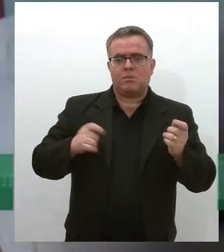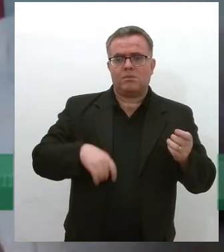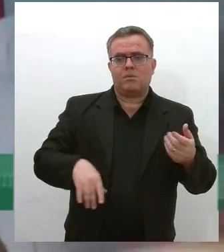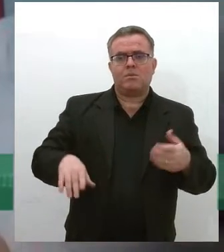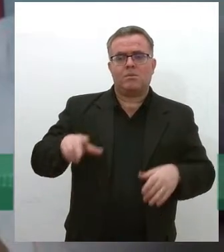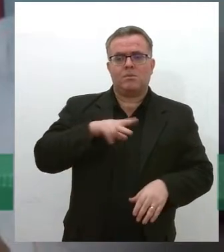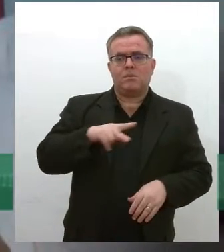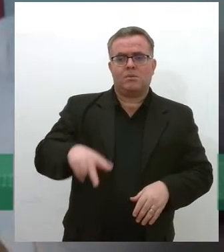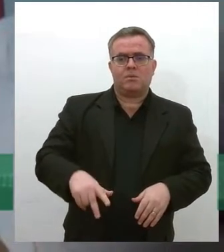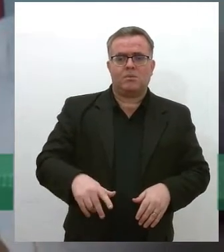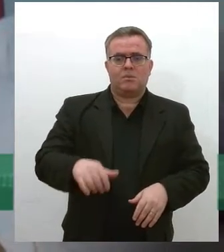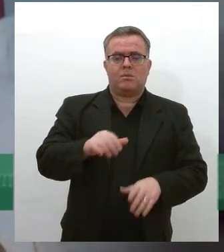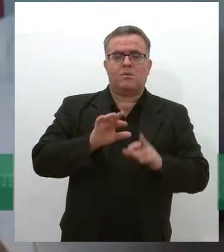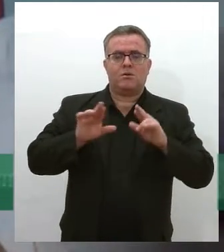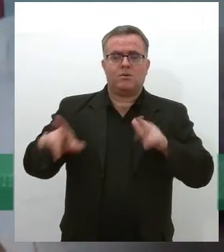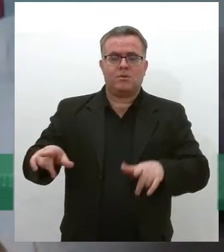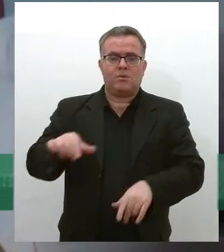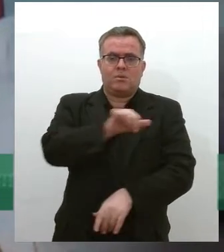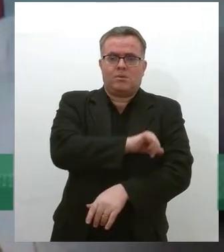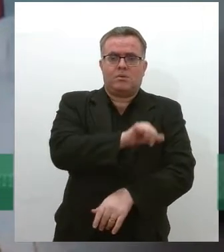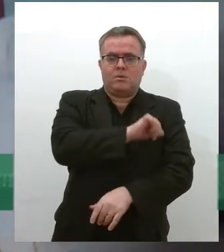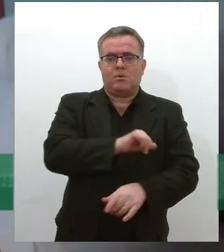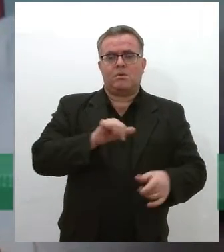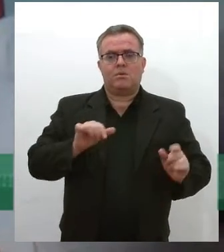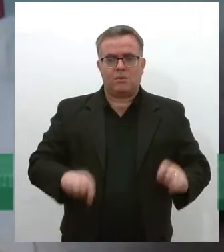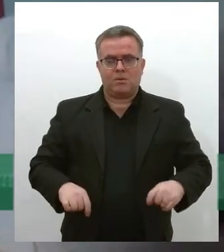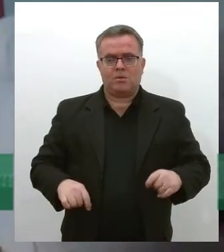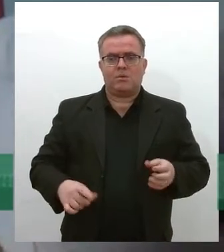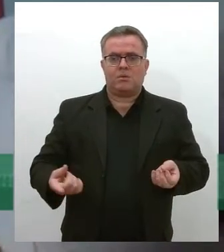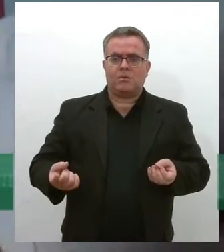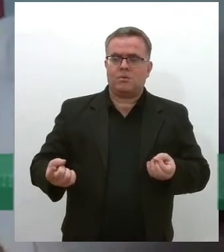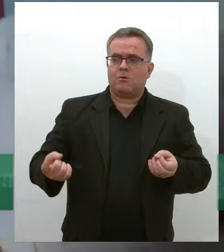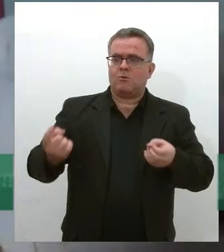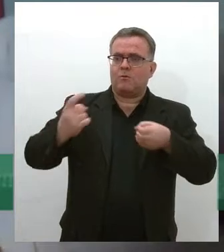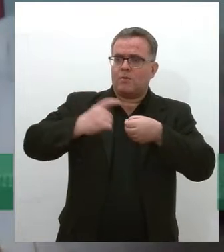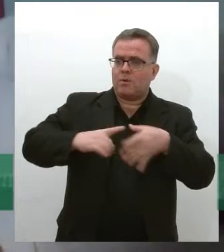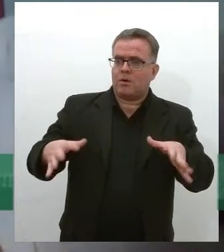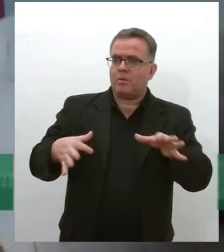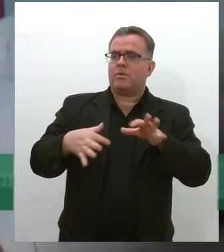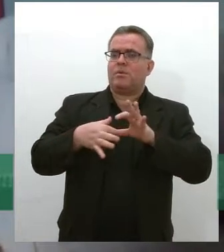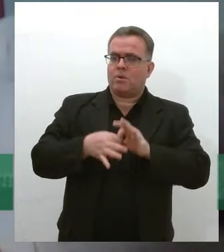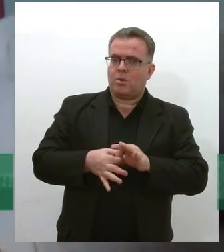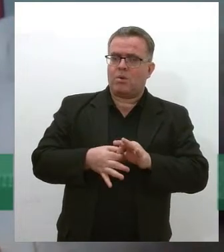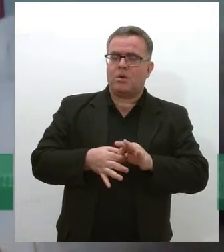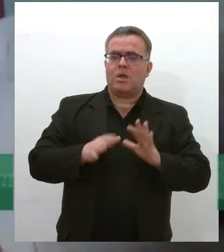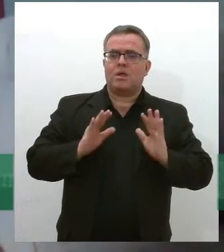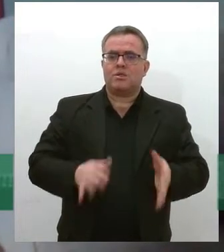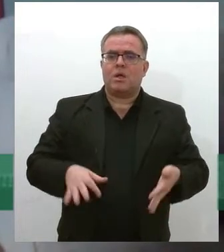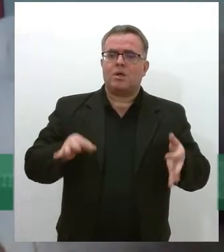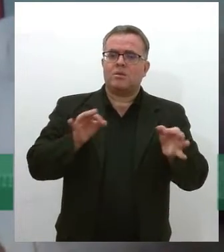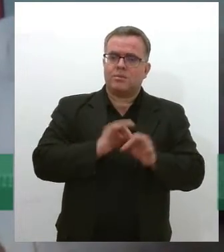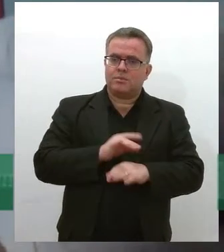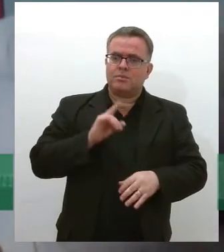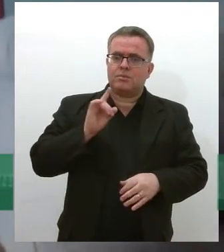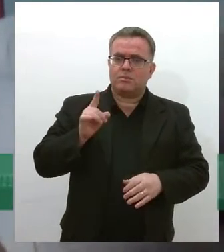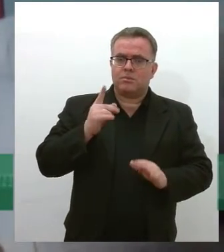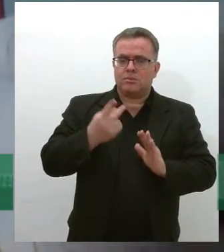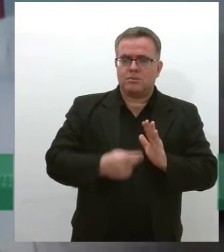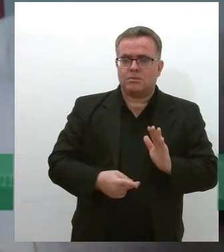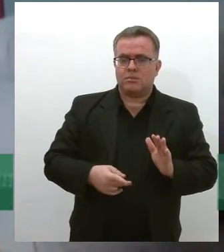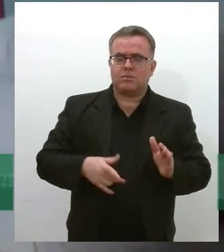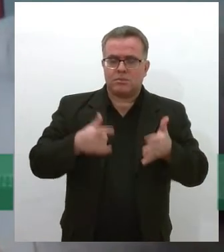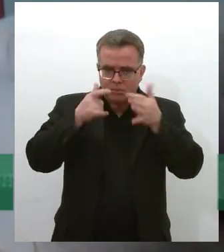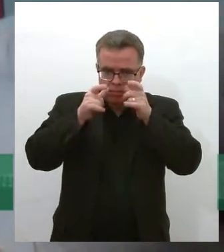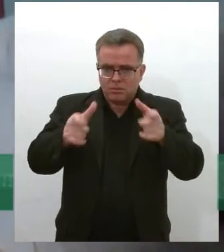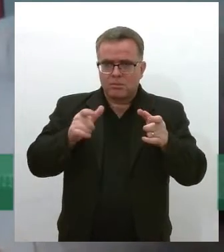exemplo. Então, em termos de vínculos políticos e de adesão a um projeto que fosse mais interessante, todas